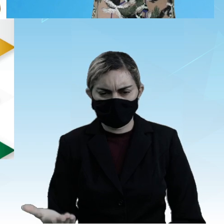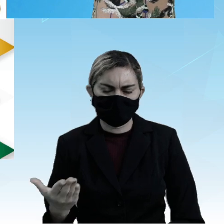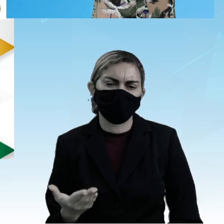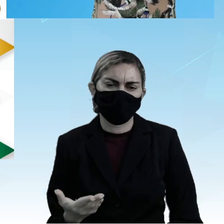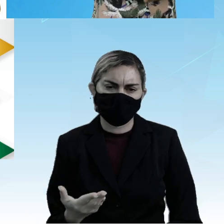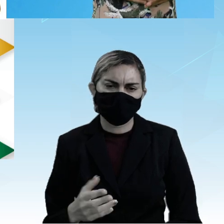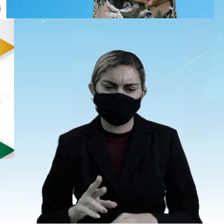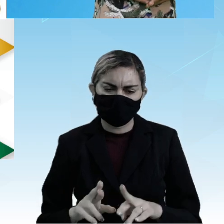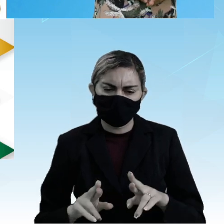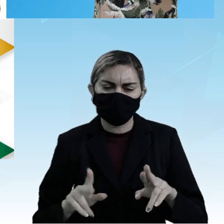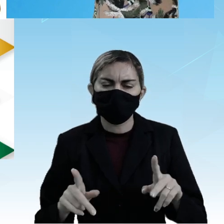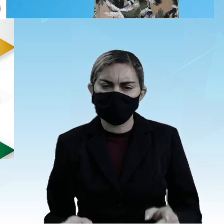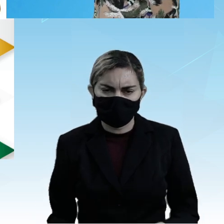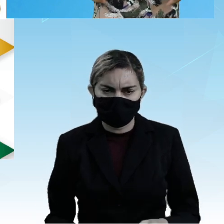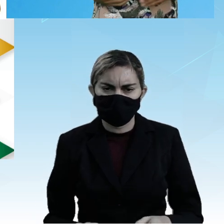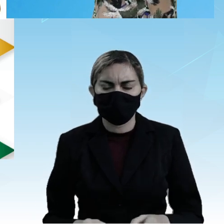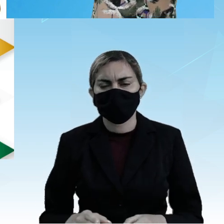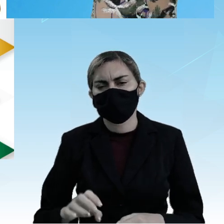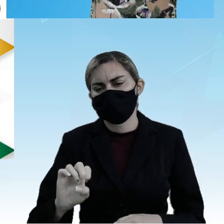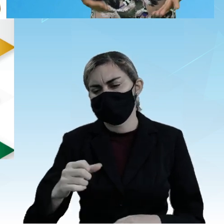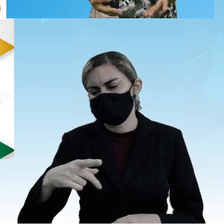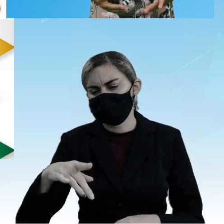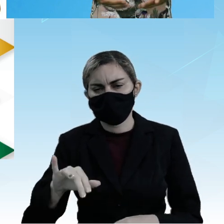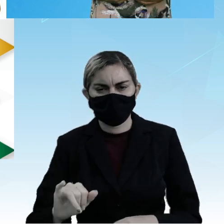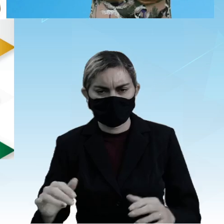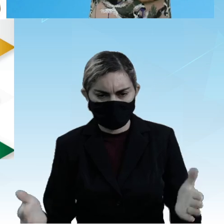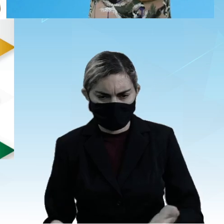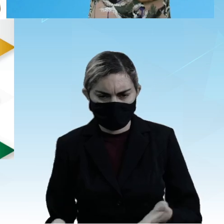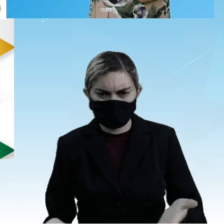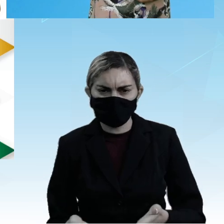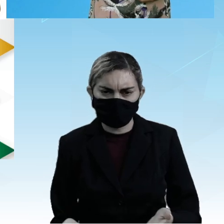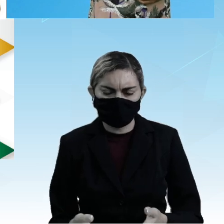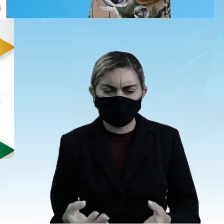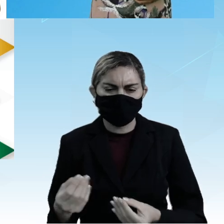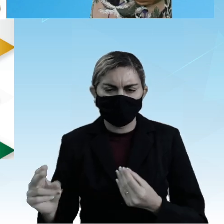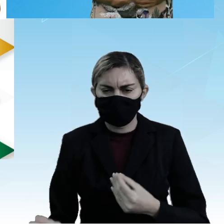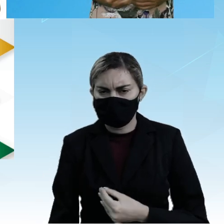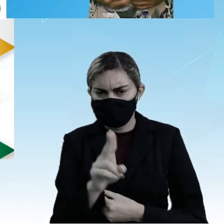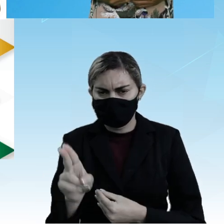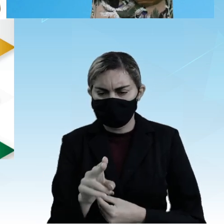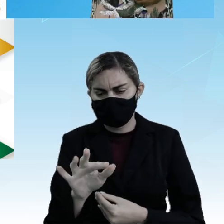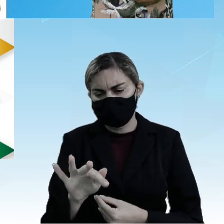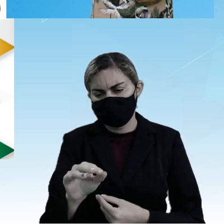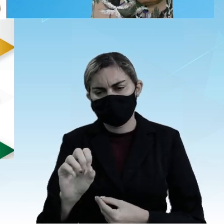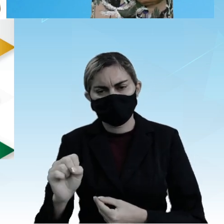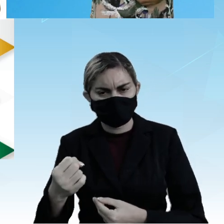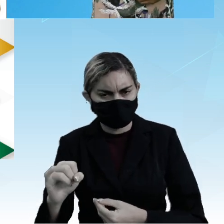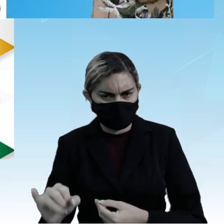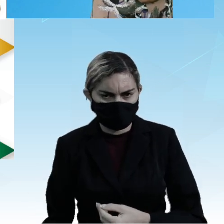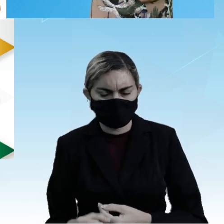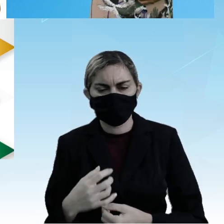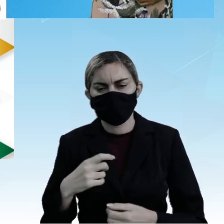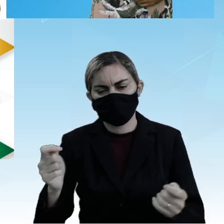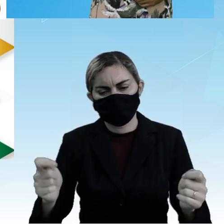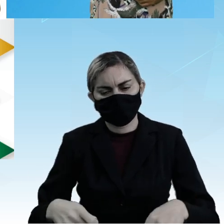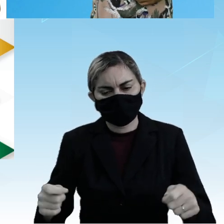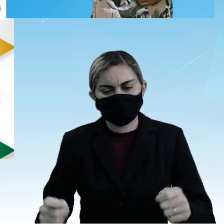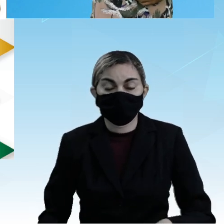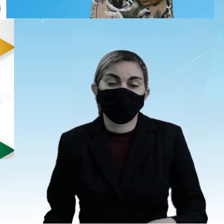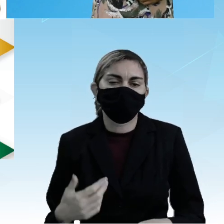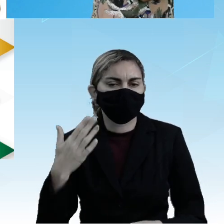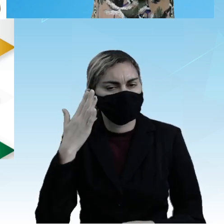eram diferentes das espécies atuais. Com o uso dos fósseis, é possível até